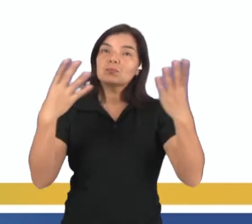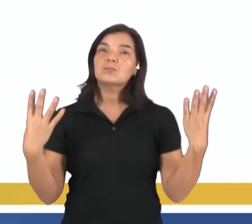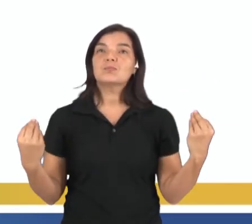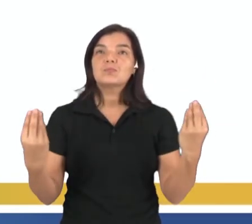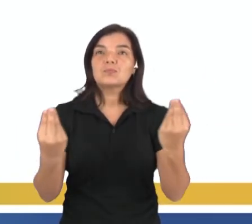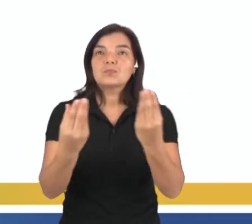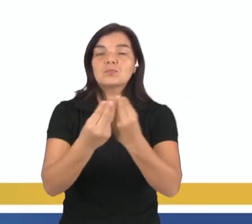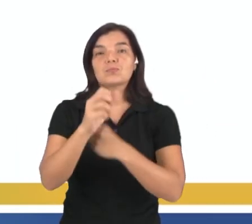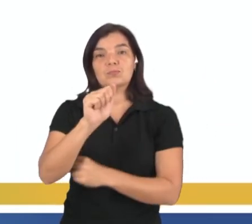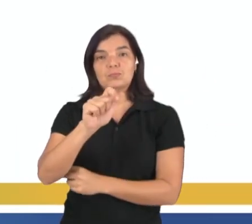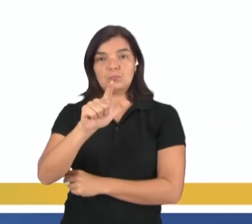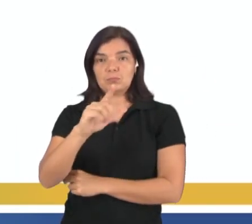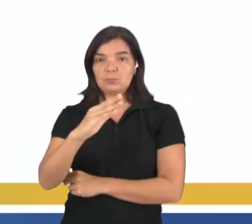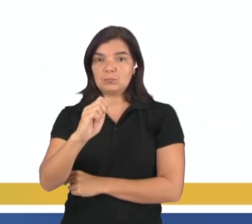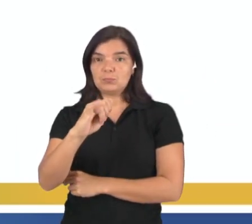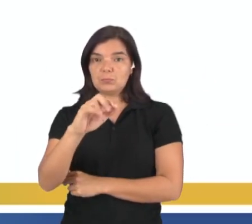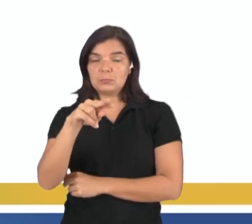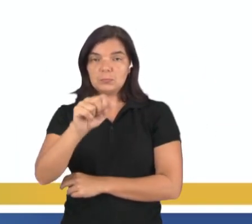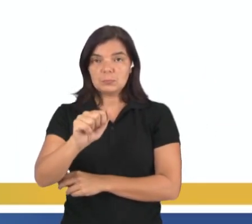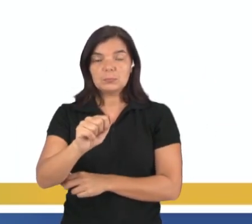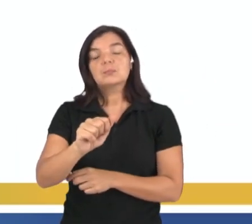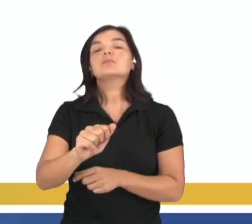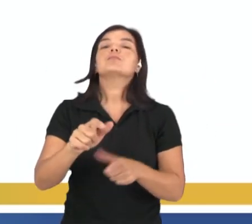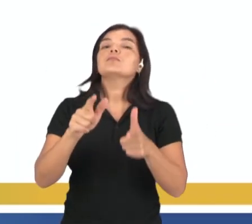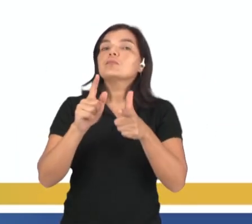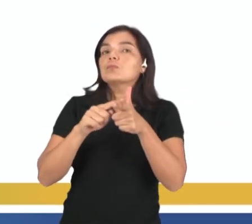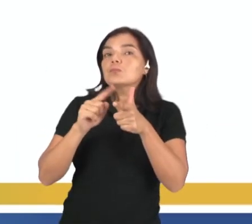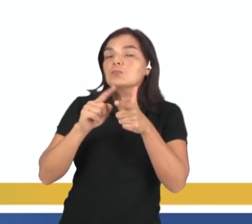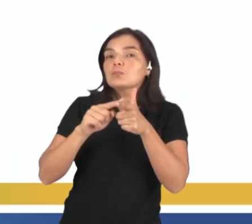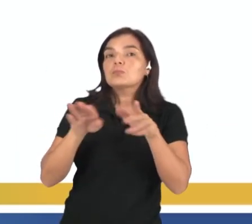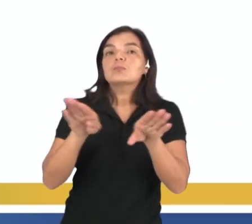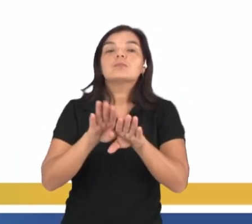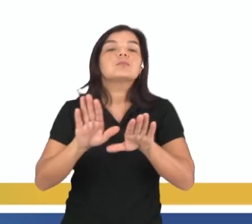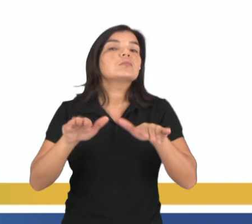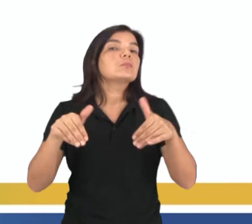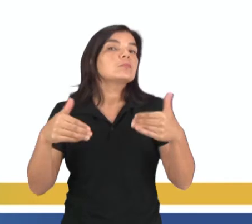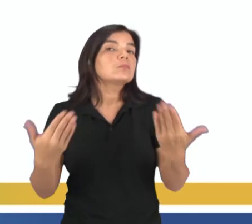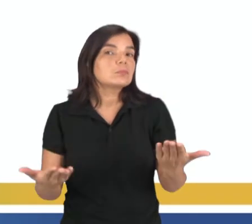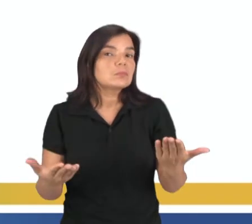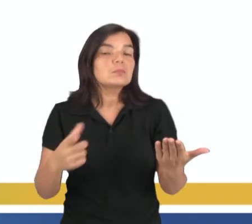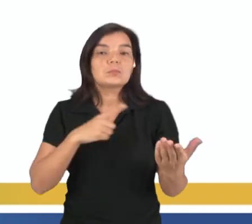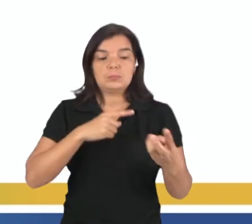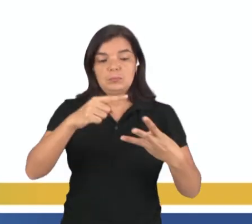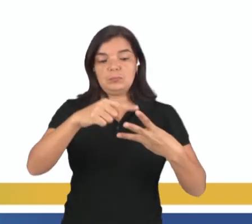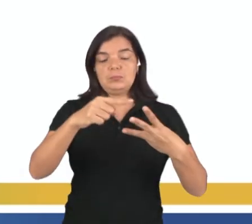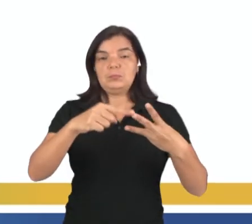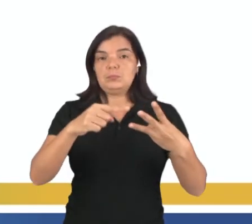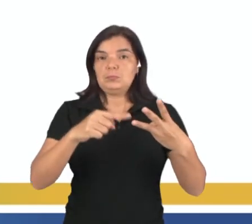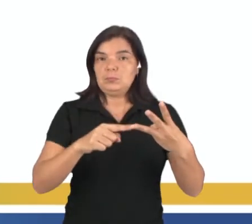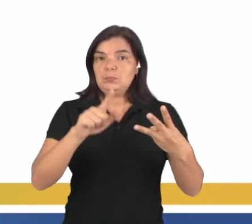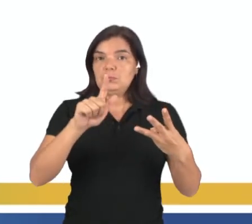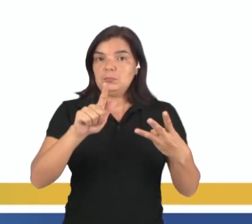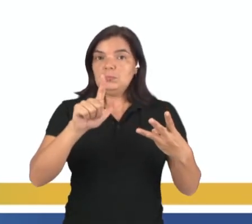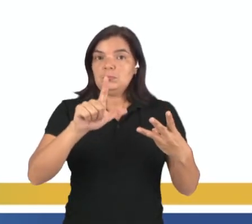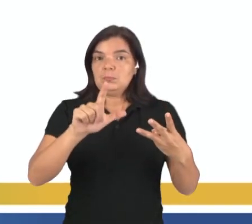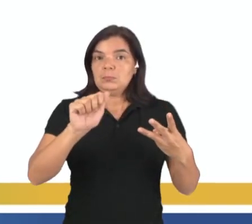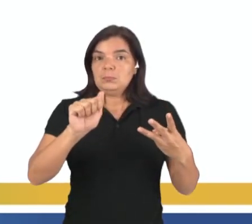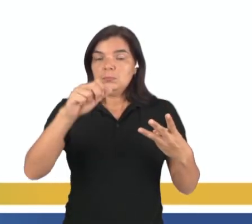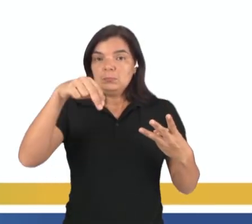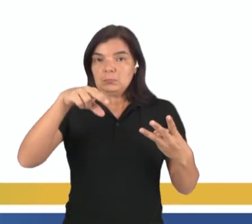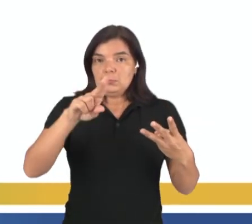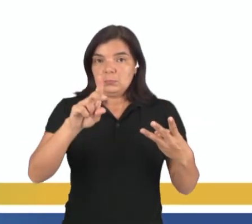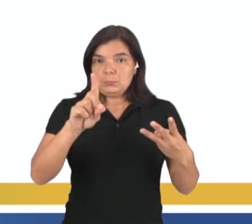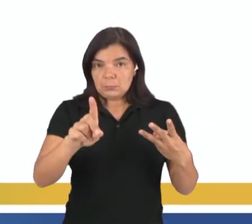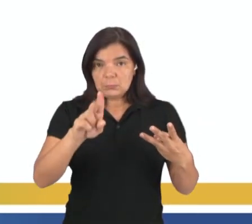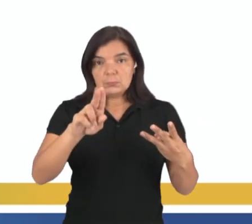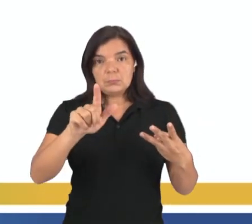espermatozoides e lubrifica o pênis e a uretra é a... Então, nós vimos que existem 3 glândulas que estão relacionadas com